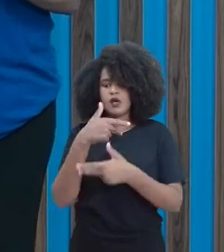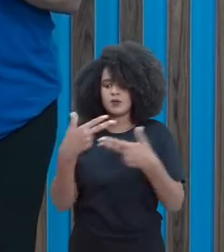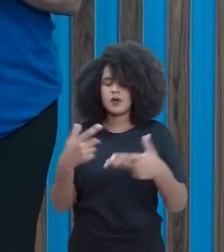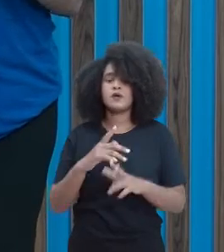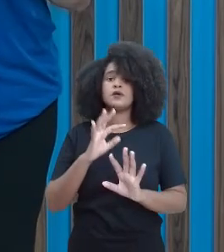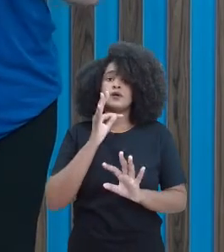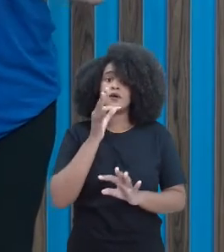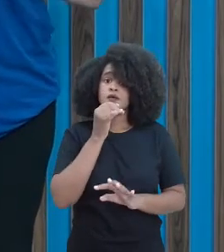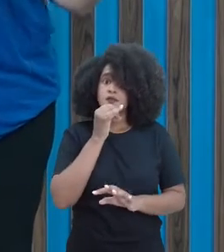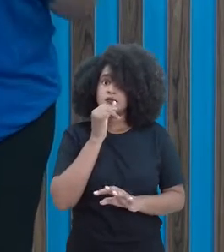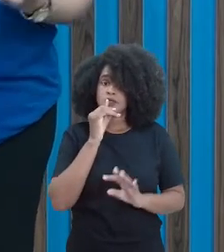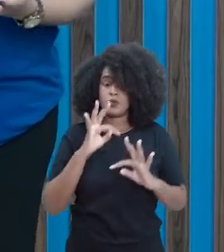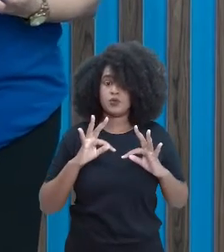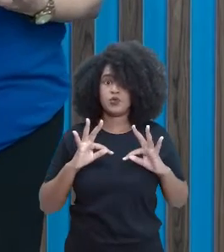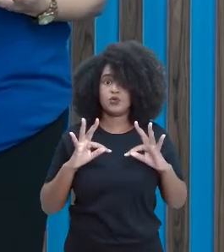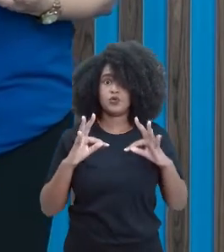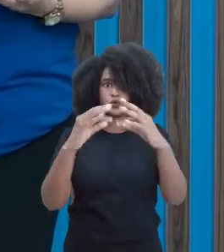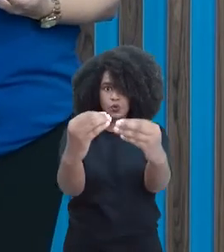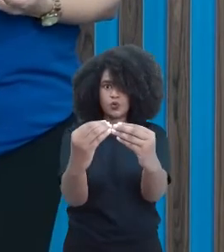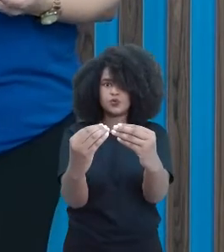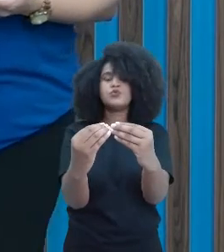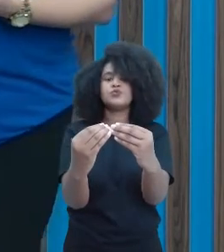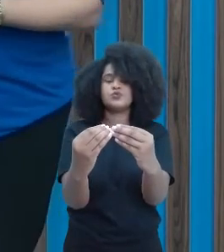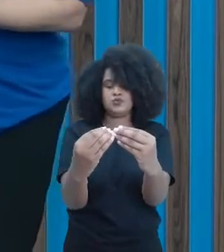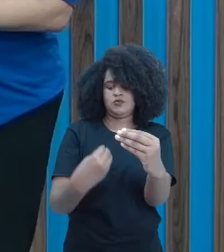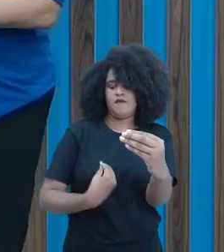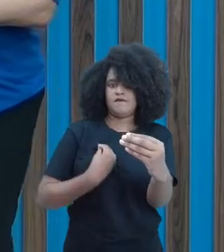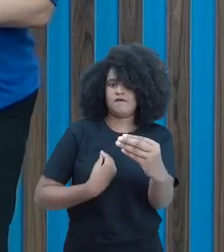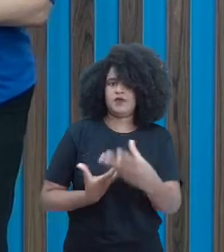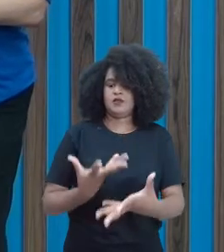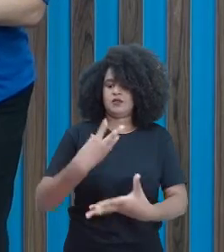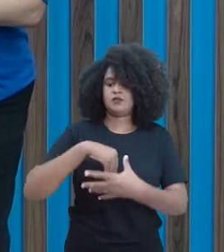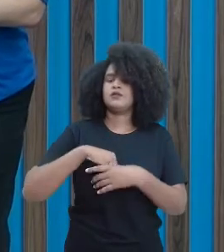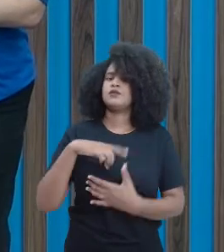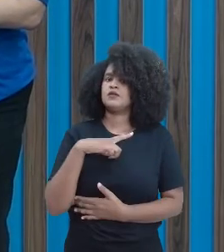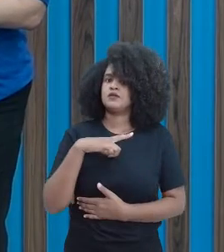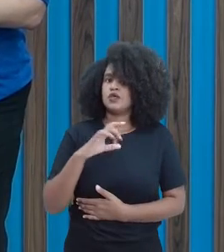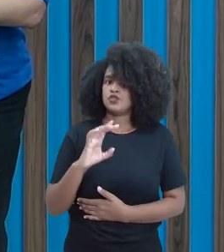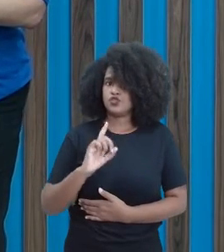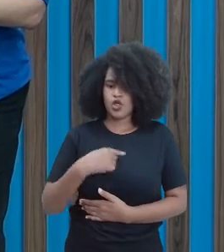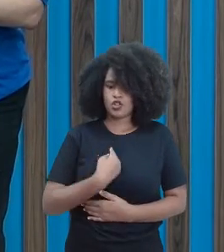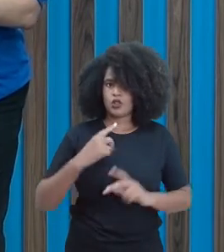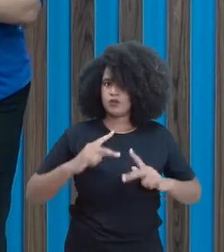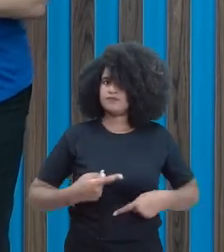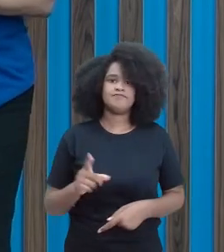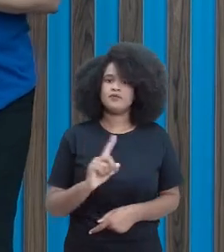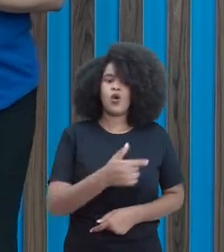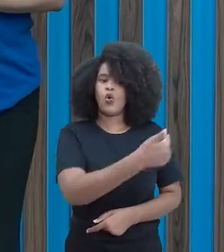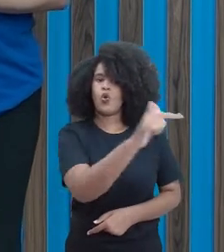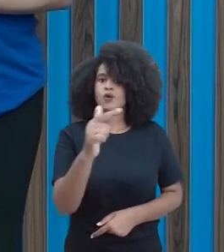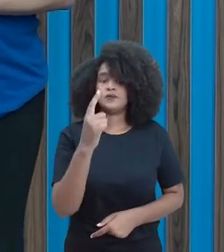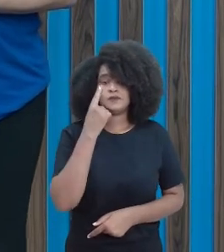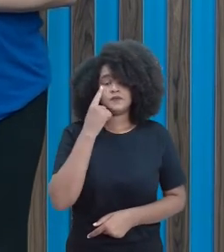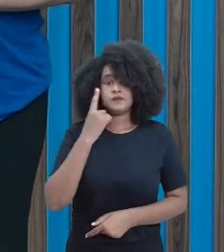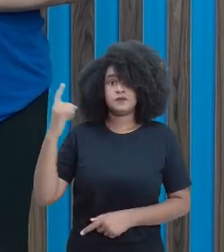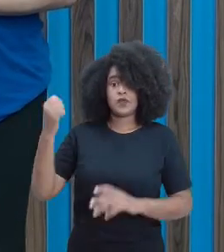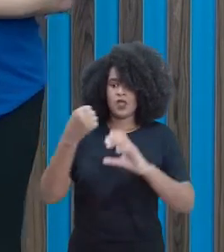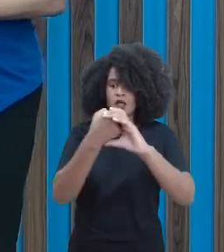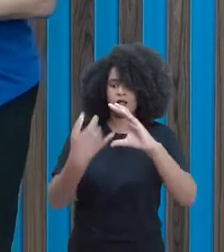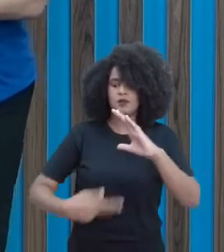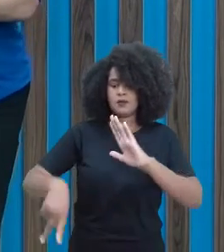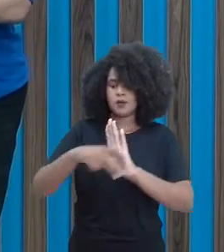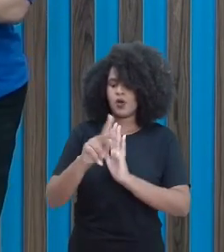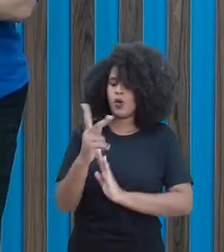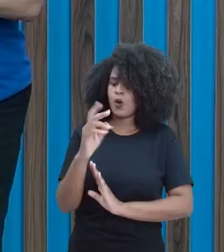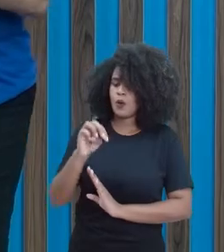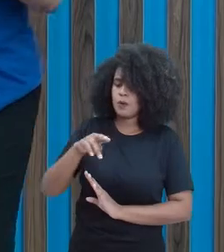eu falo nisso, somos os seres vivos, né, gente? Não só seres humanos. Então, ó, aqui nós vemos características homólogas.